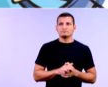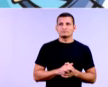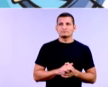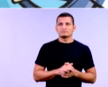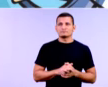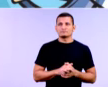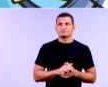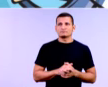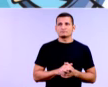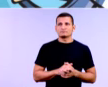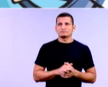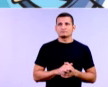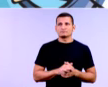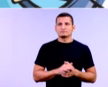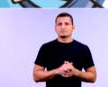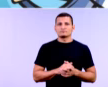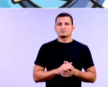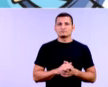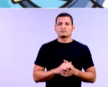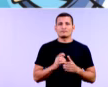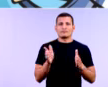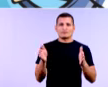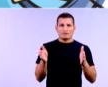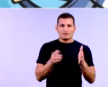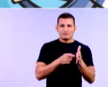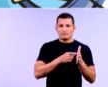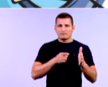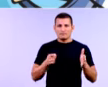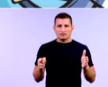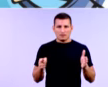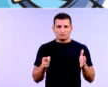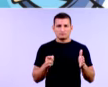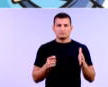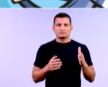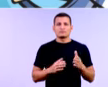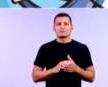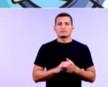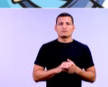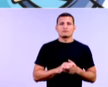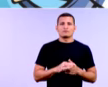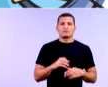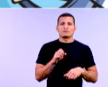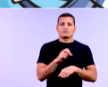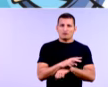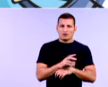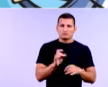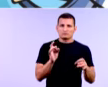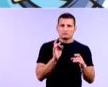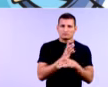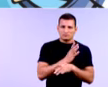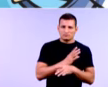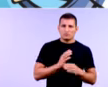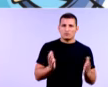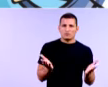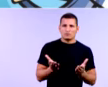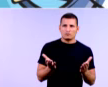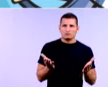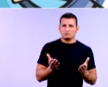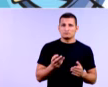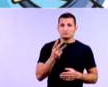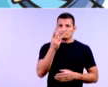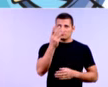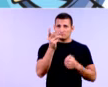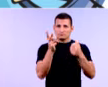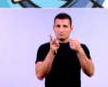Ressaltamos que o prazo máximo para o fechamento do contrato com a fornecedora estará sendo finalizado hoje. 3 verbos